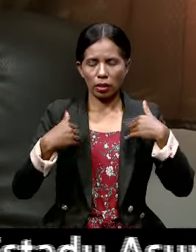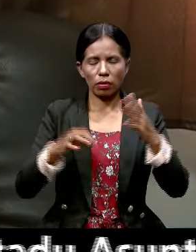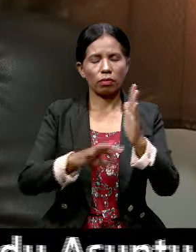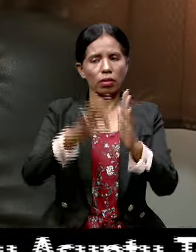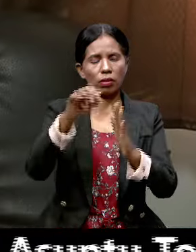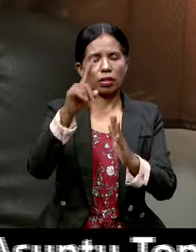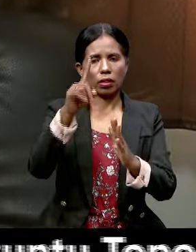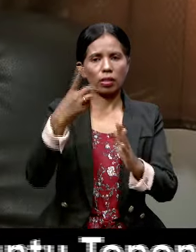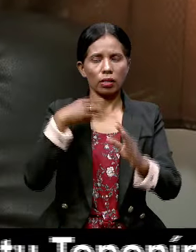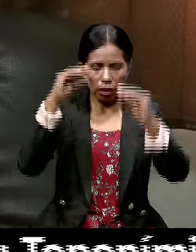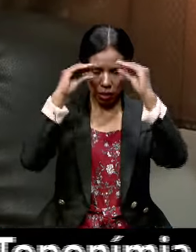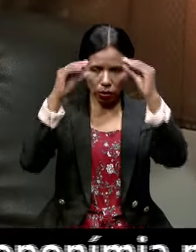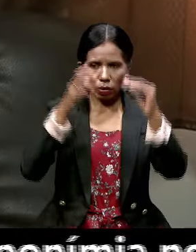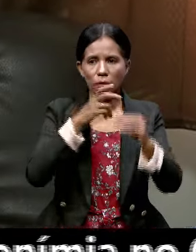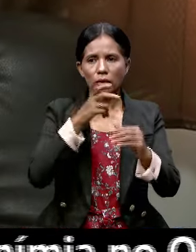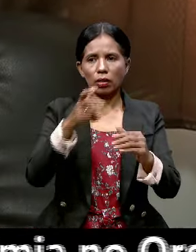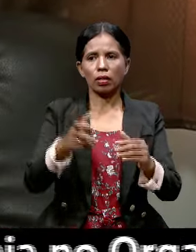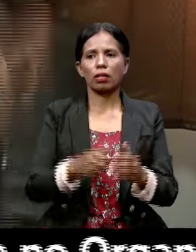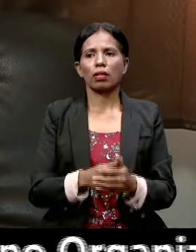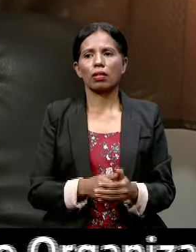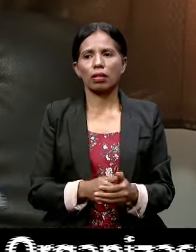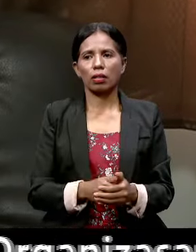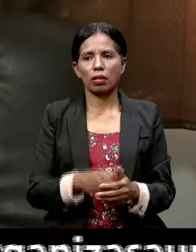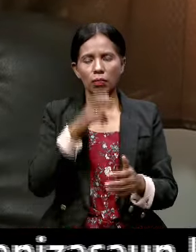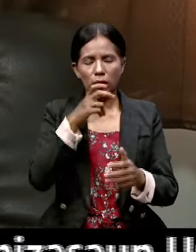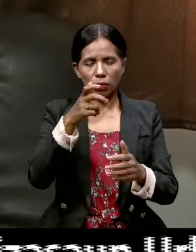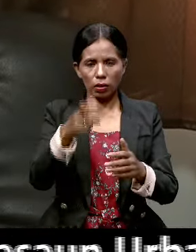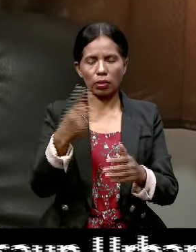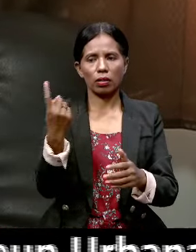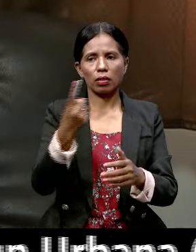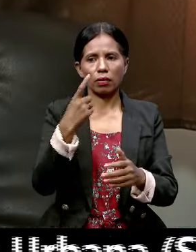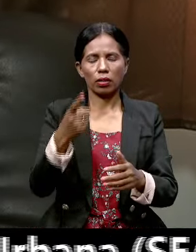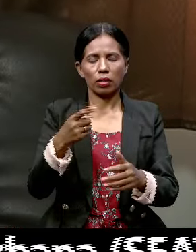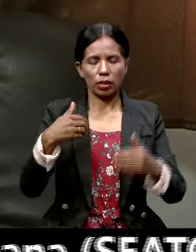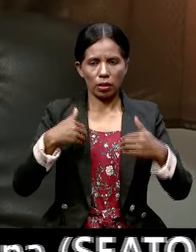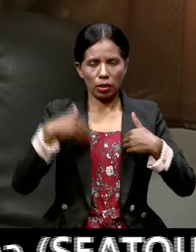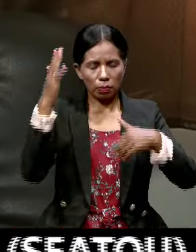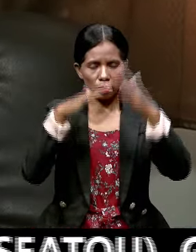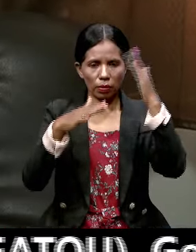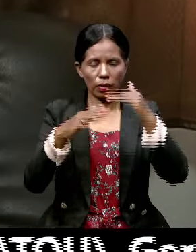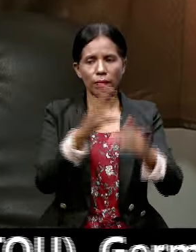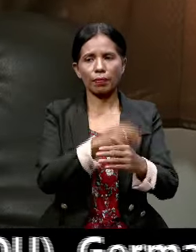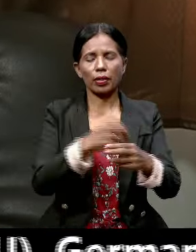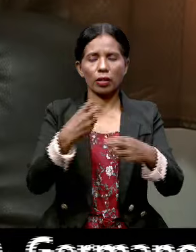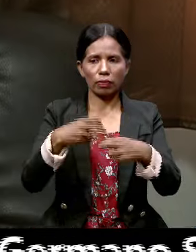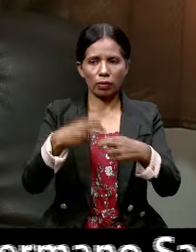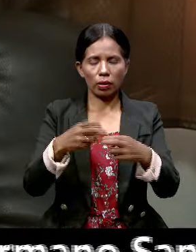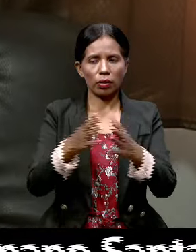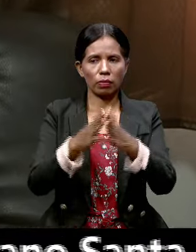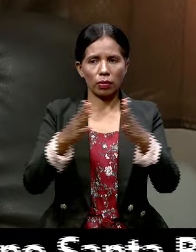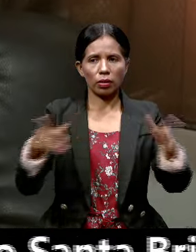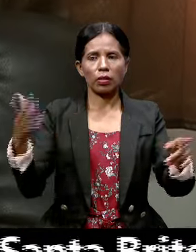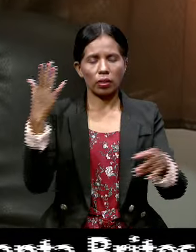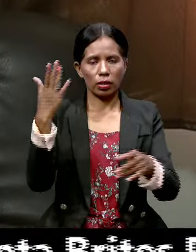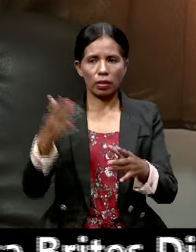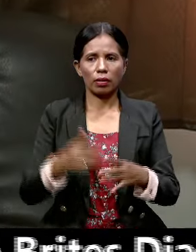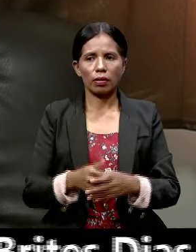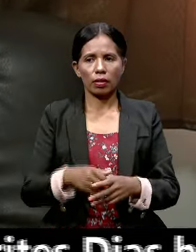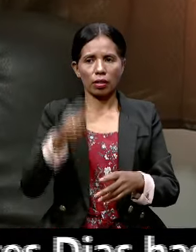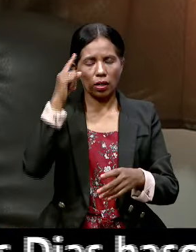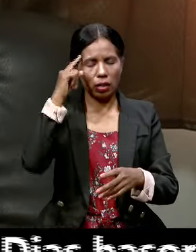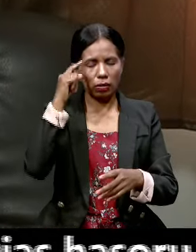ne beita hanore in portugues ne maka orsida portugues mos na fati sei sei sai problema antau ni ni desafio maka ya hanuin